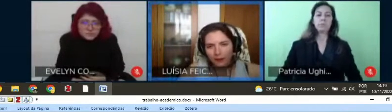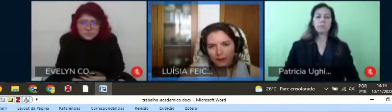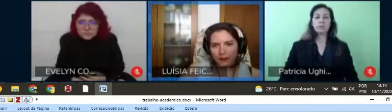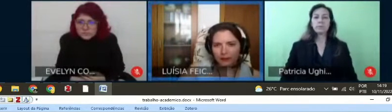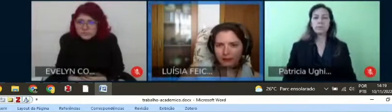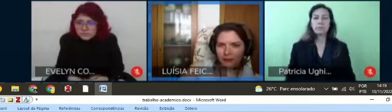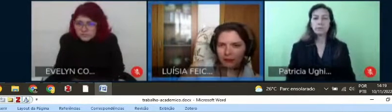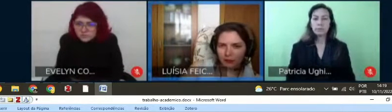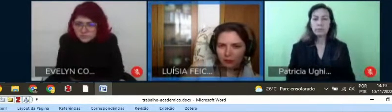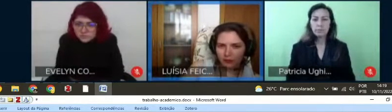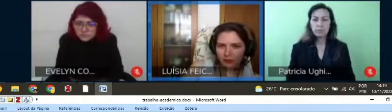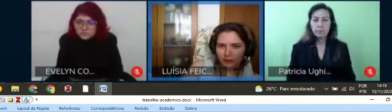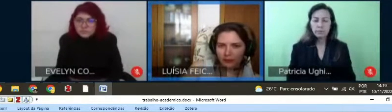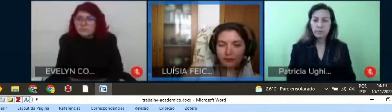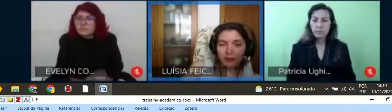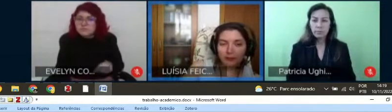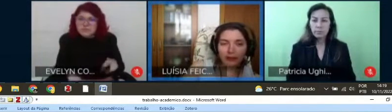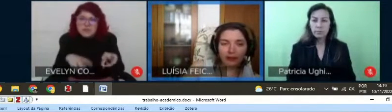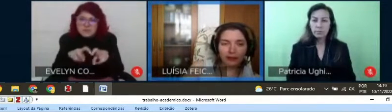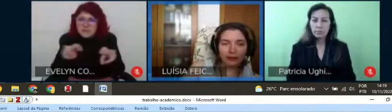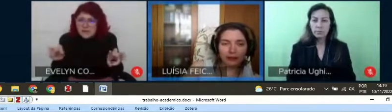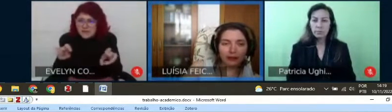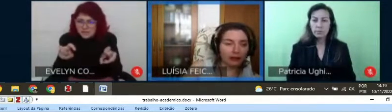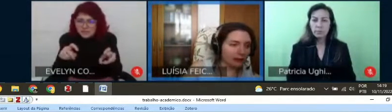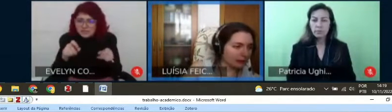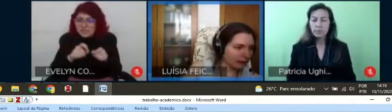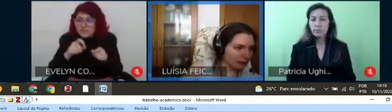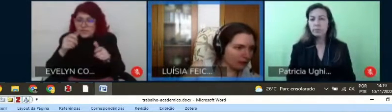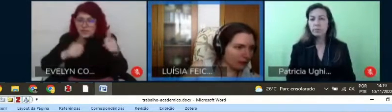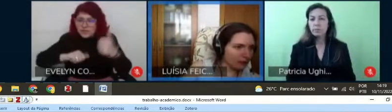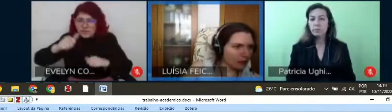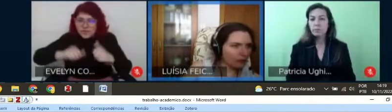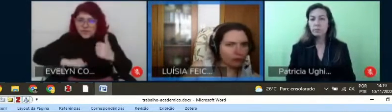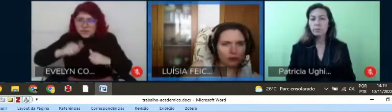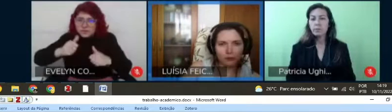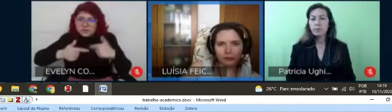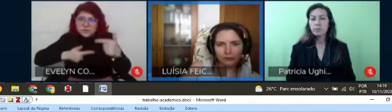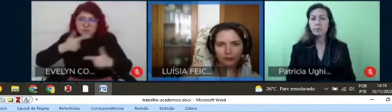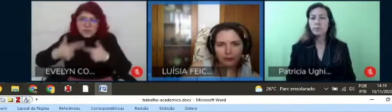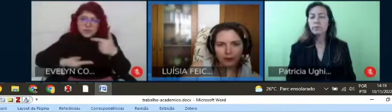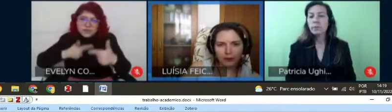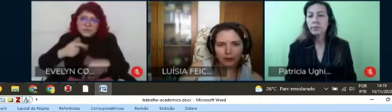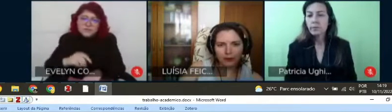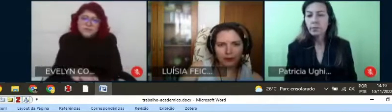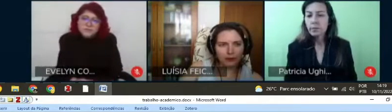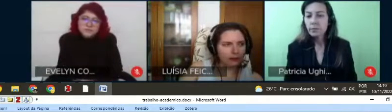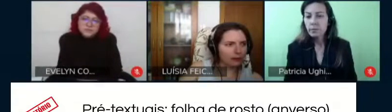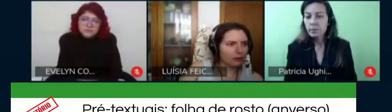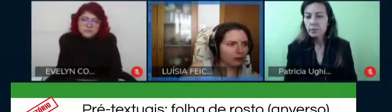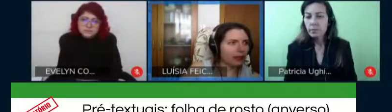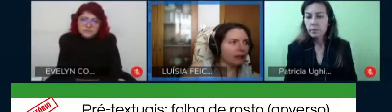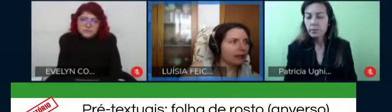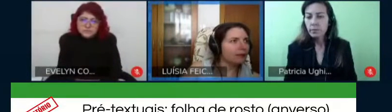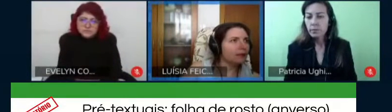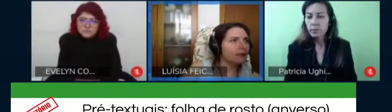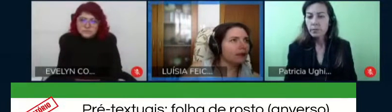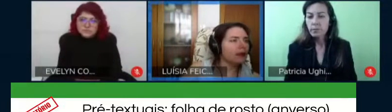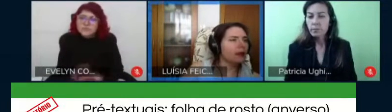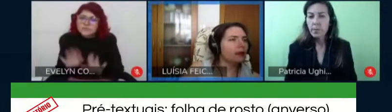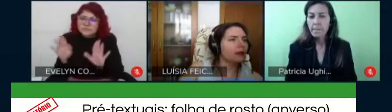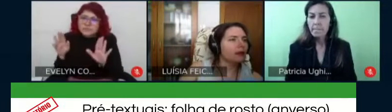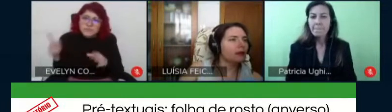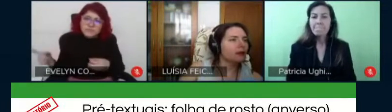da banca examinadora, sempre lembrar até eu acho que eu vou voltar